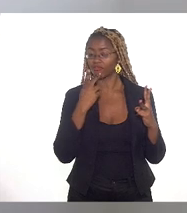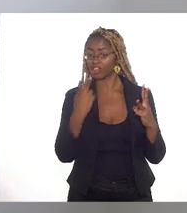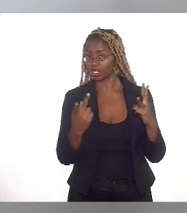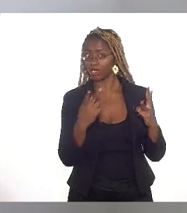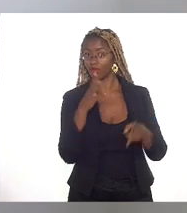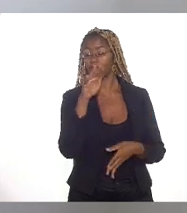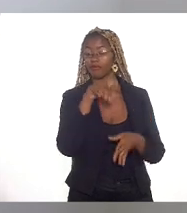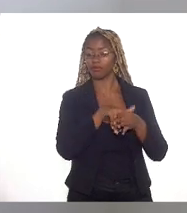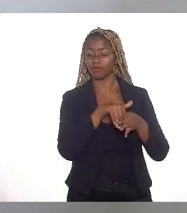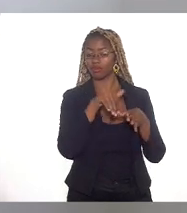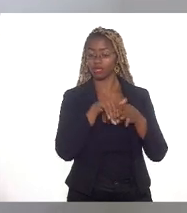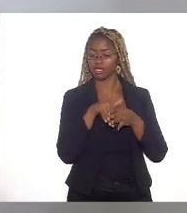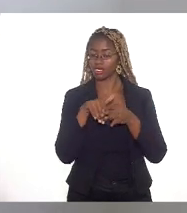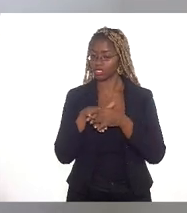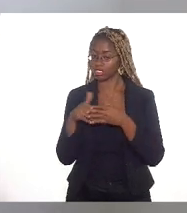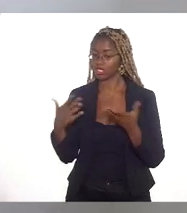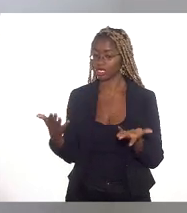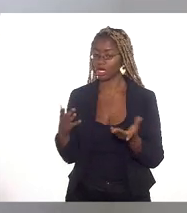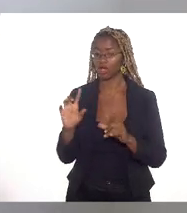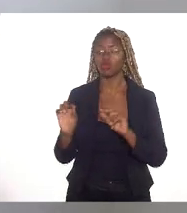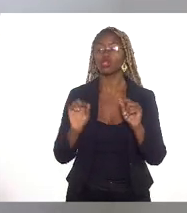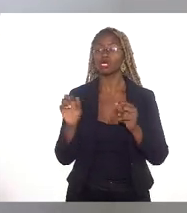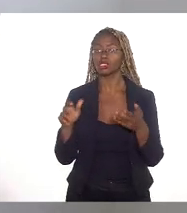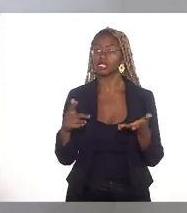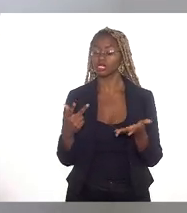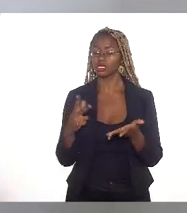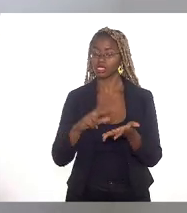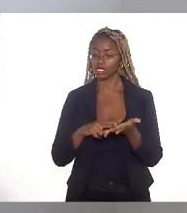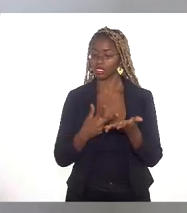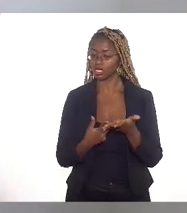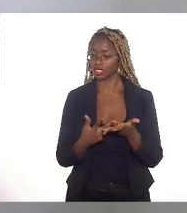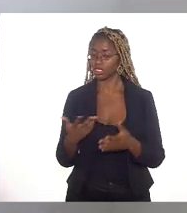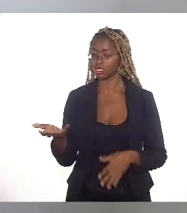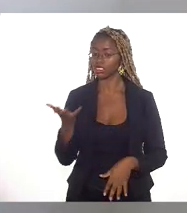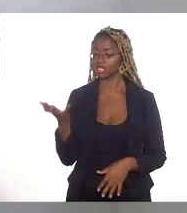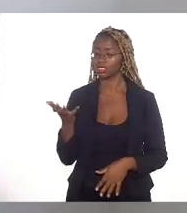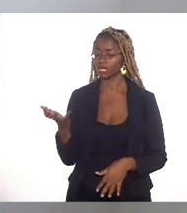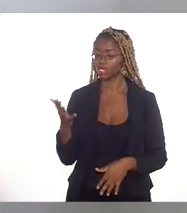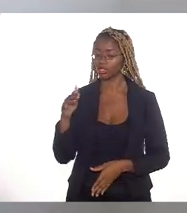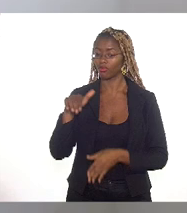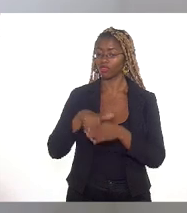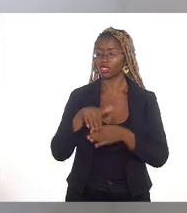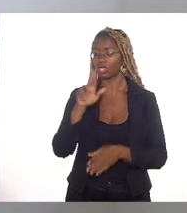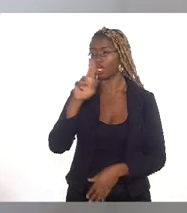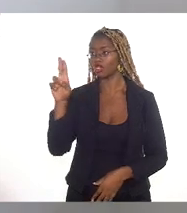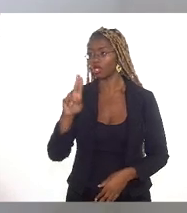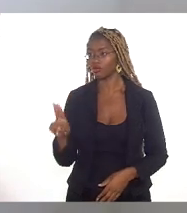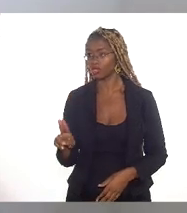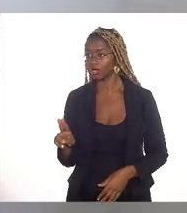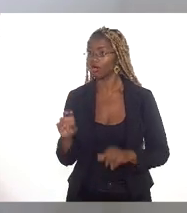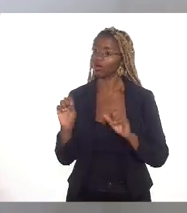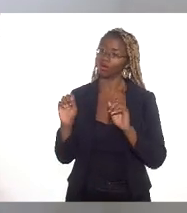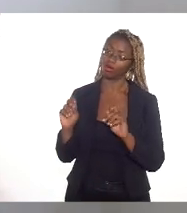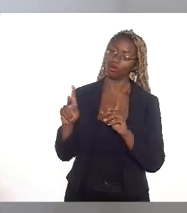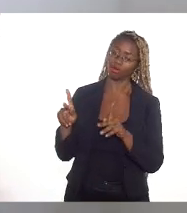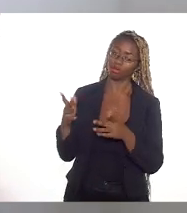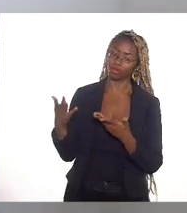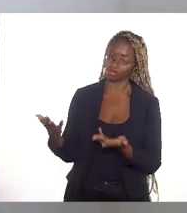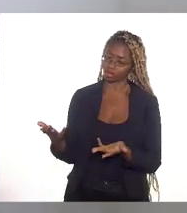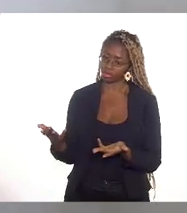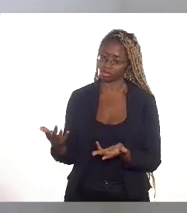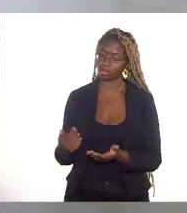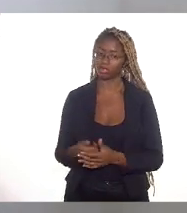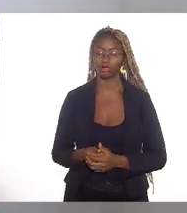votar simbolicamente. O que isso significa? Se ele quisesse votação nominal, ele pediria nominal. Eu ainda...